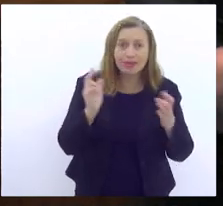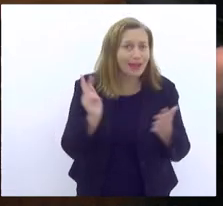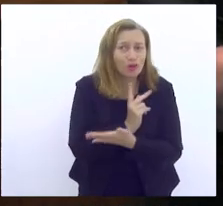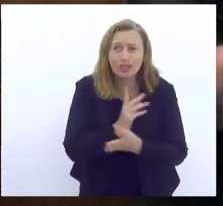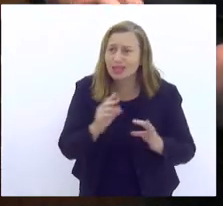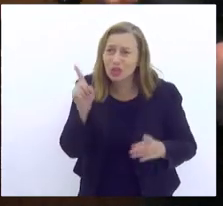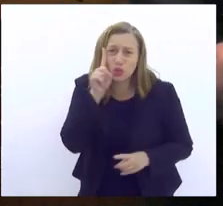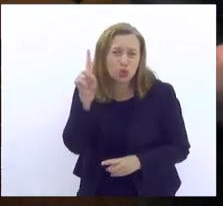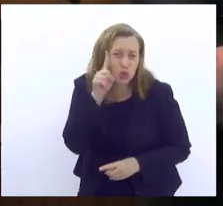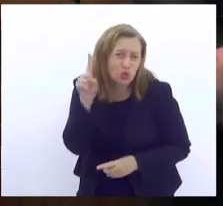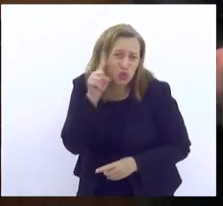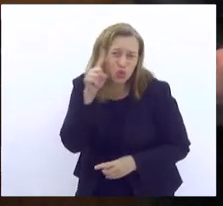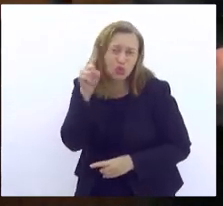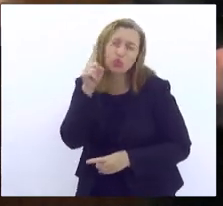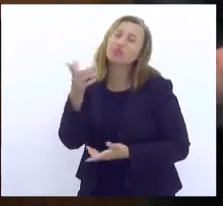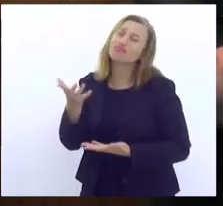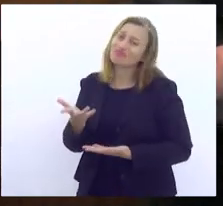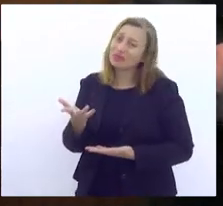acontecendo todo dia.